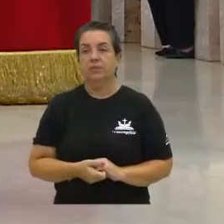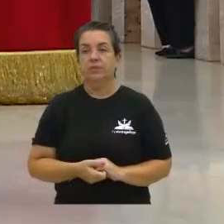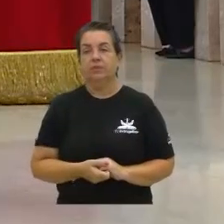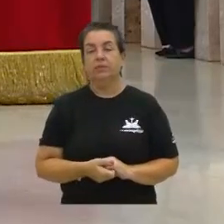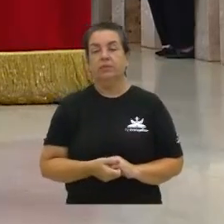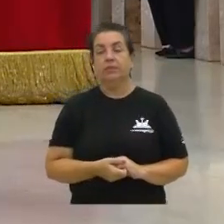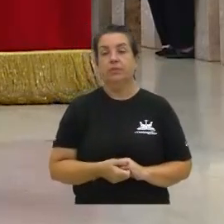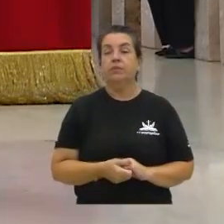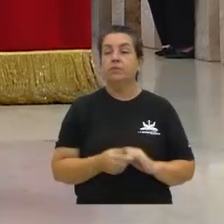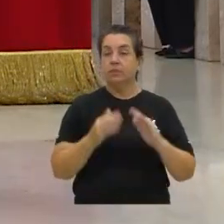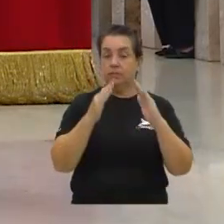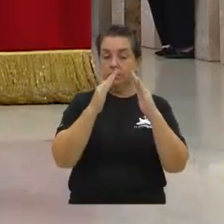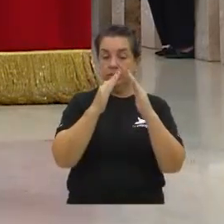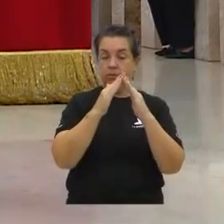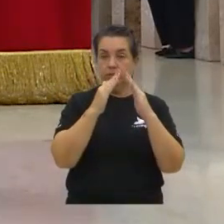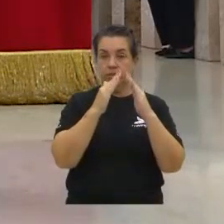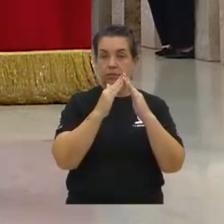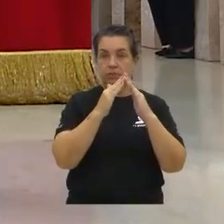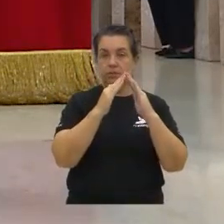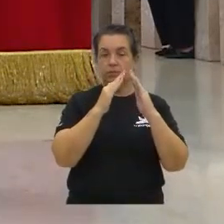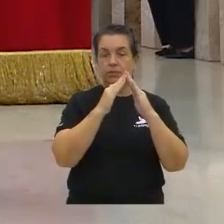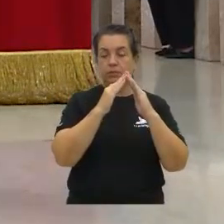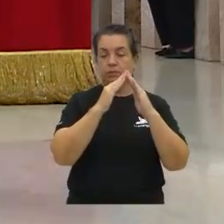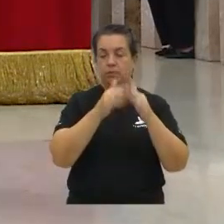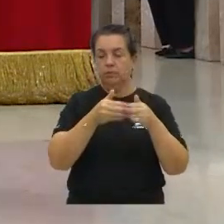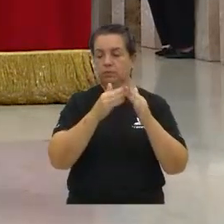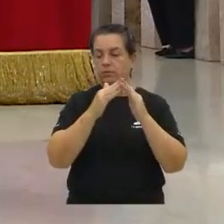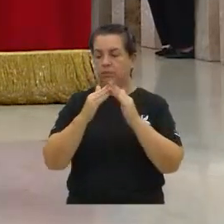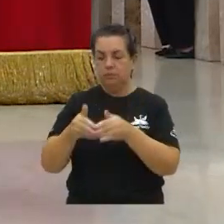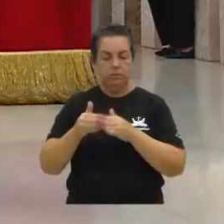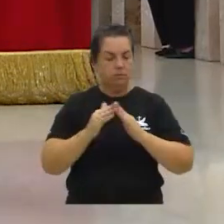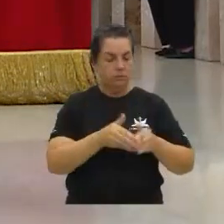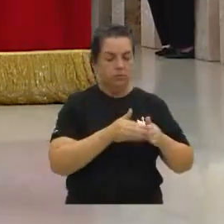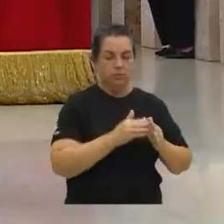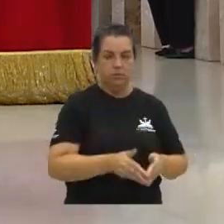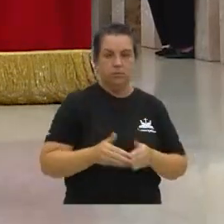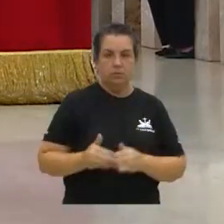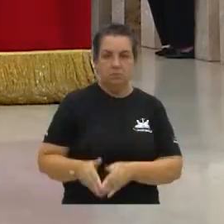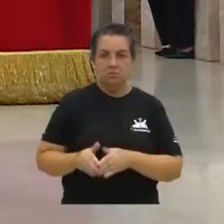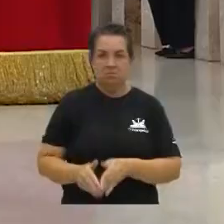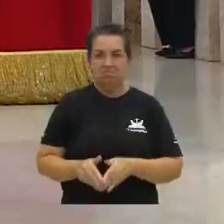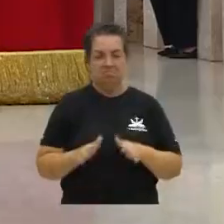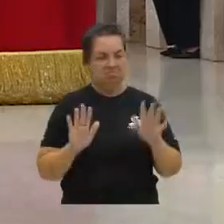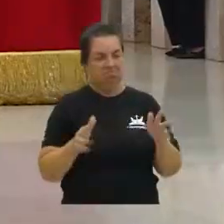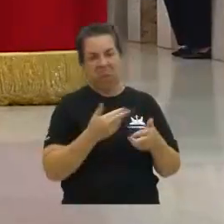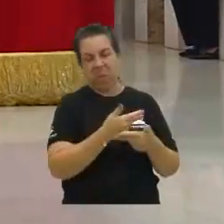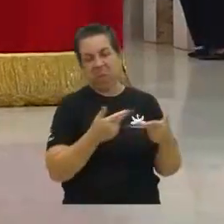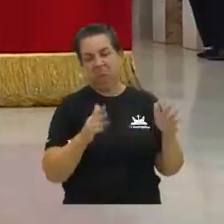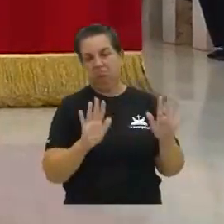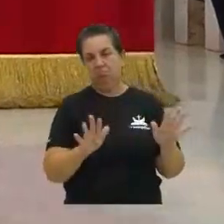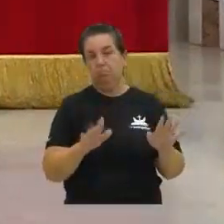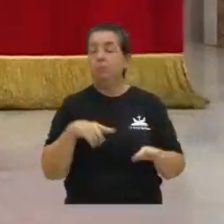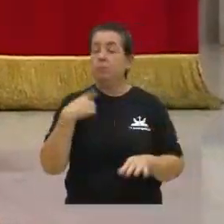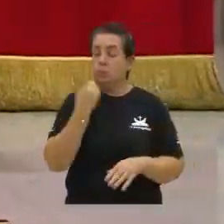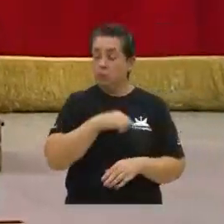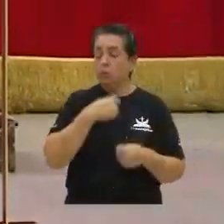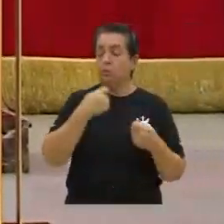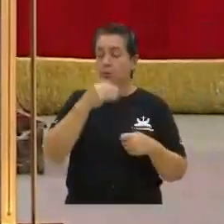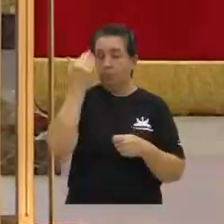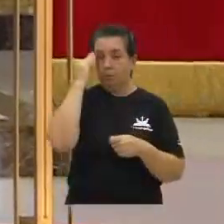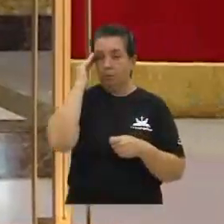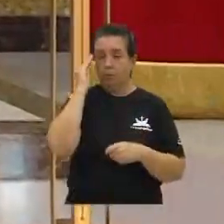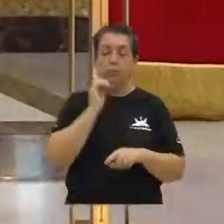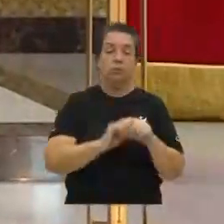Uma casa cairá em cima de outra. Temos que entender no contexto, eram